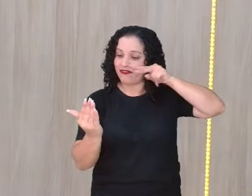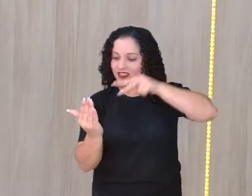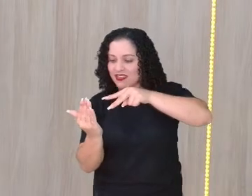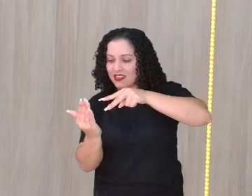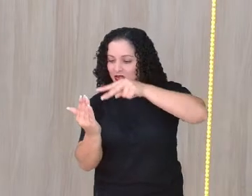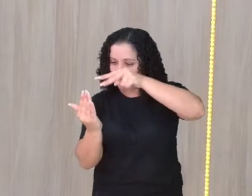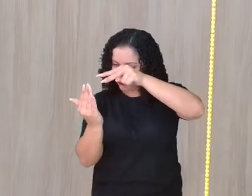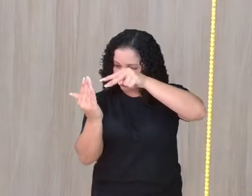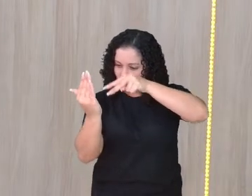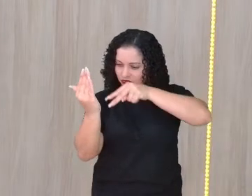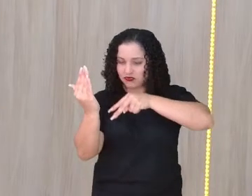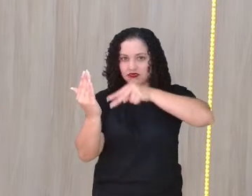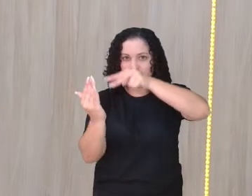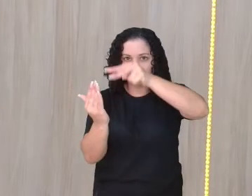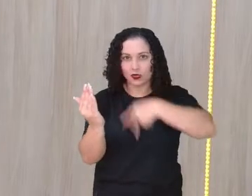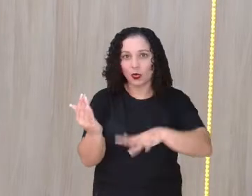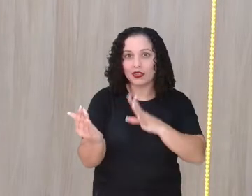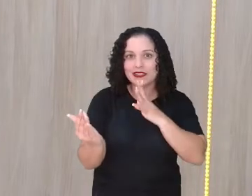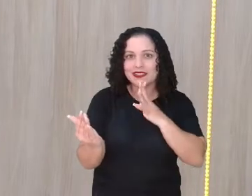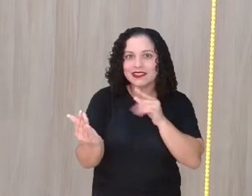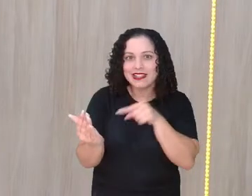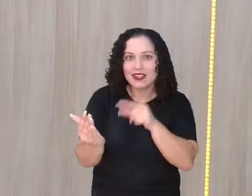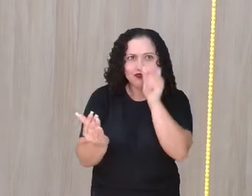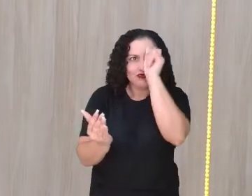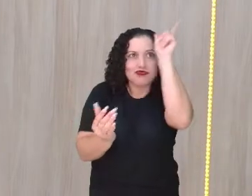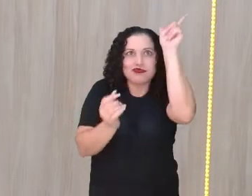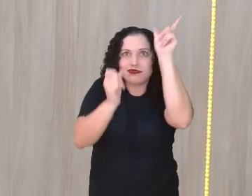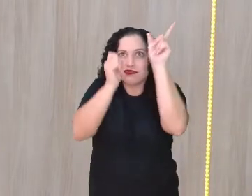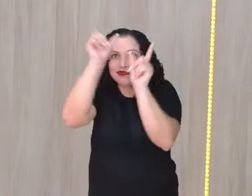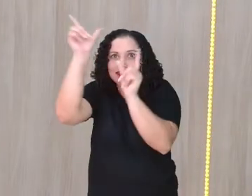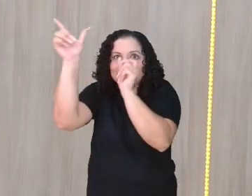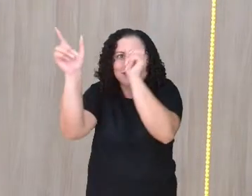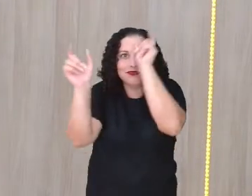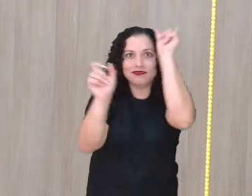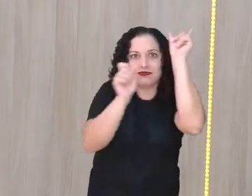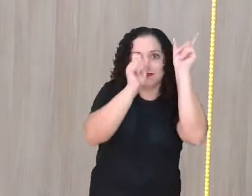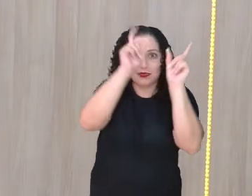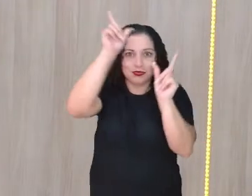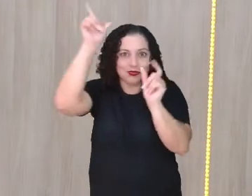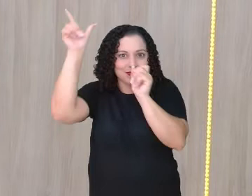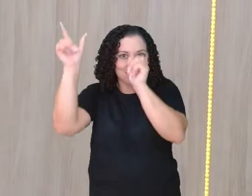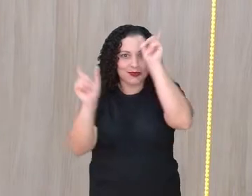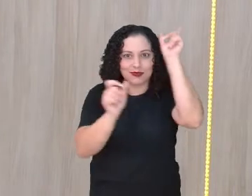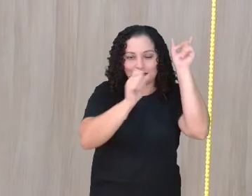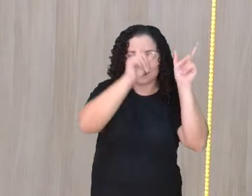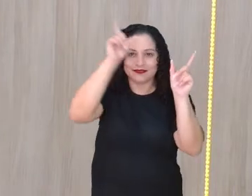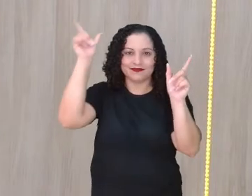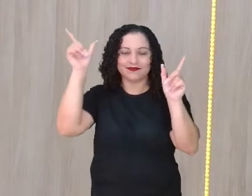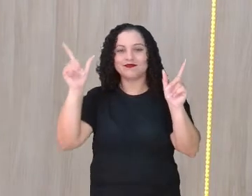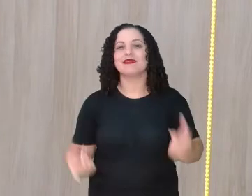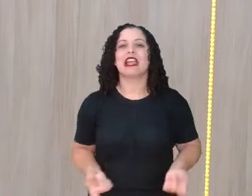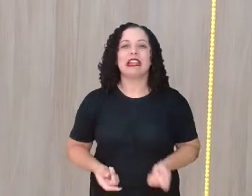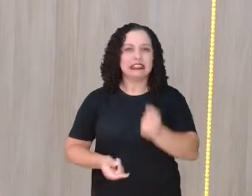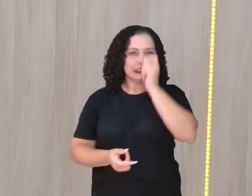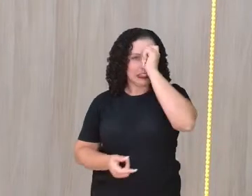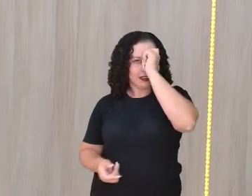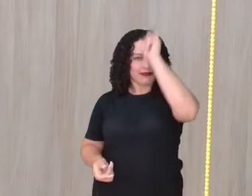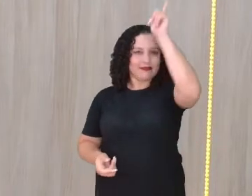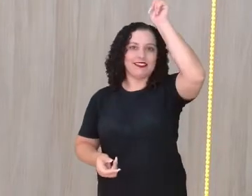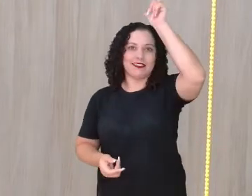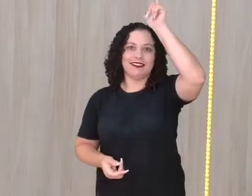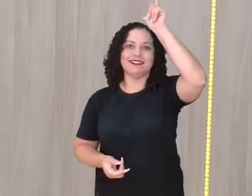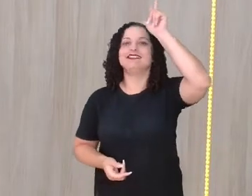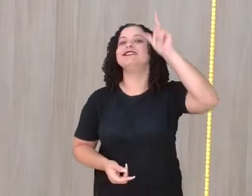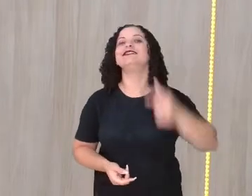da leitura do livro, a gente começa a ter várias ideias, a gente começa a ser criativo, não